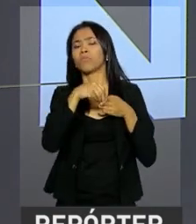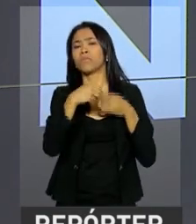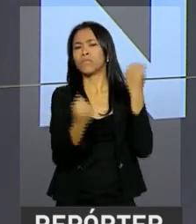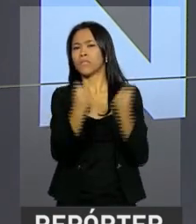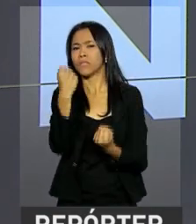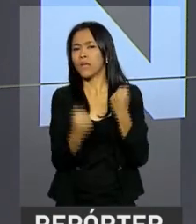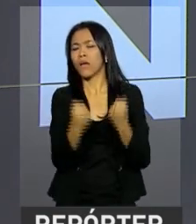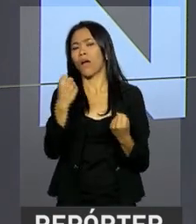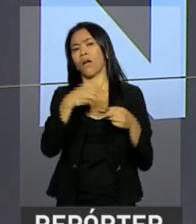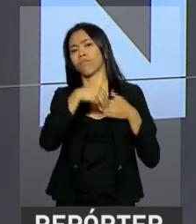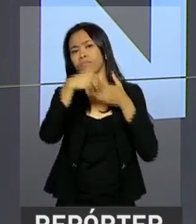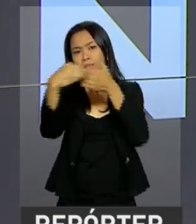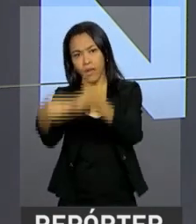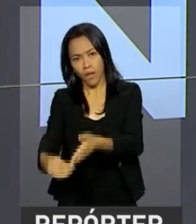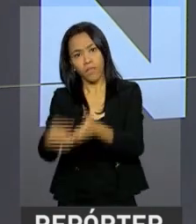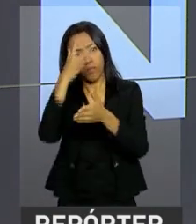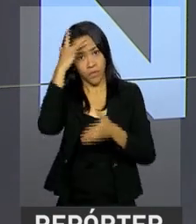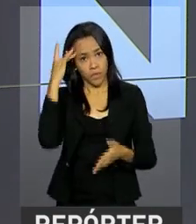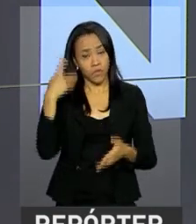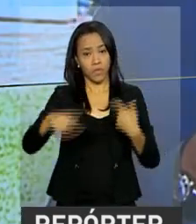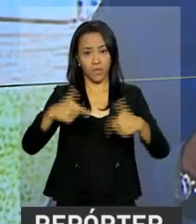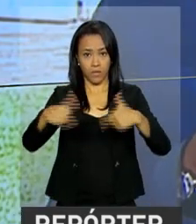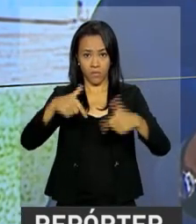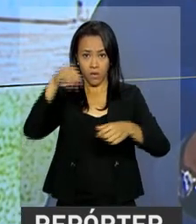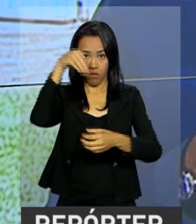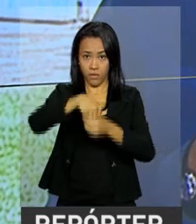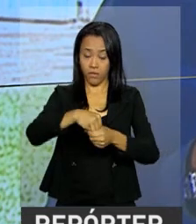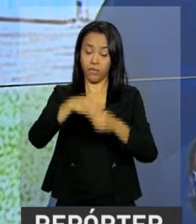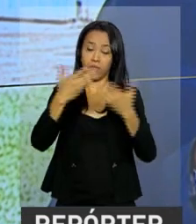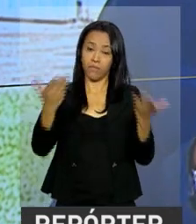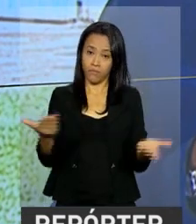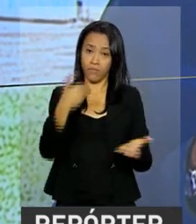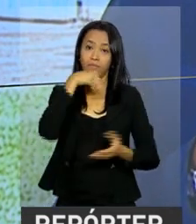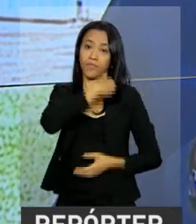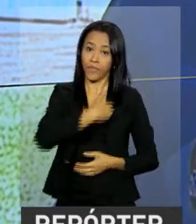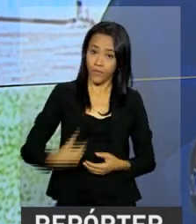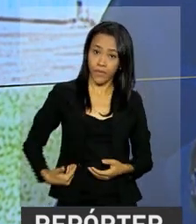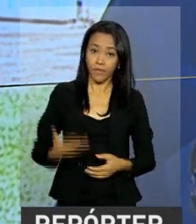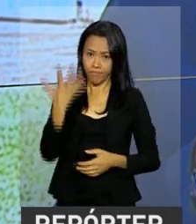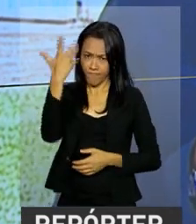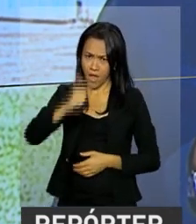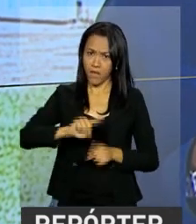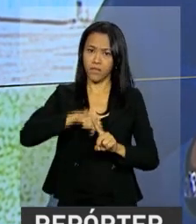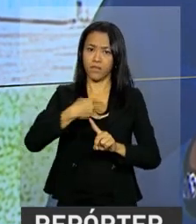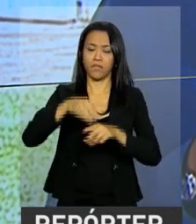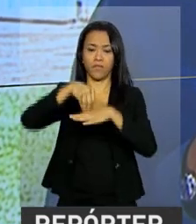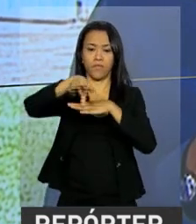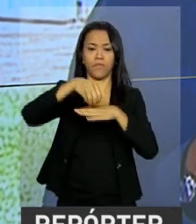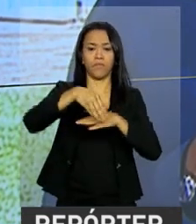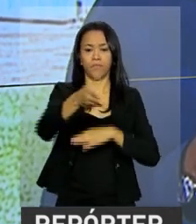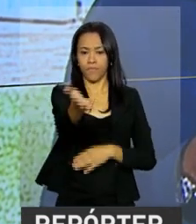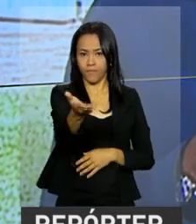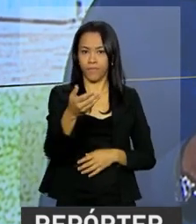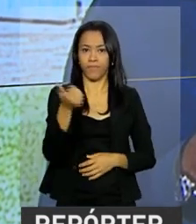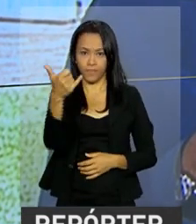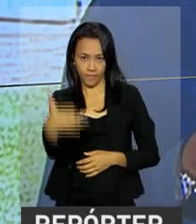saber os detalhes com a repórter Mara Knupp, que está lá no Ministério do Planejamento e tem as informações para a gente. Oi, Mara.